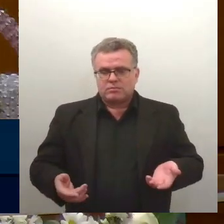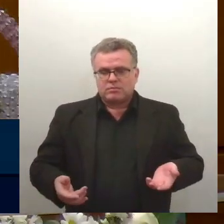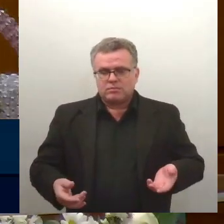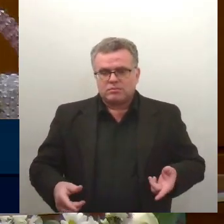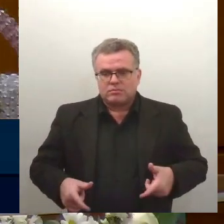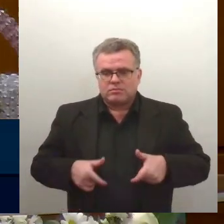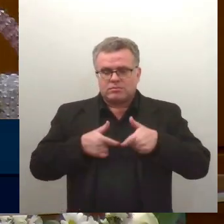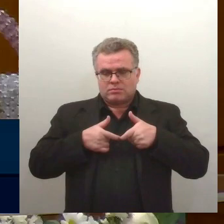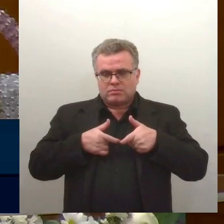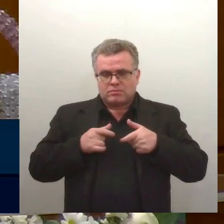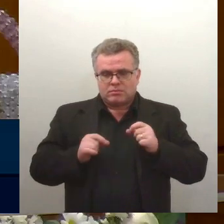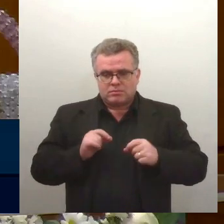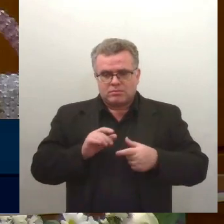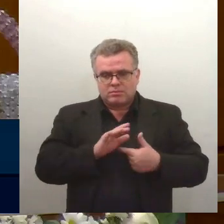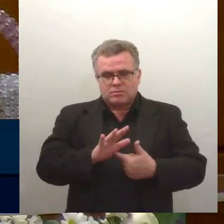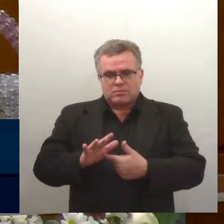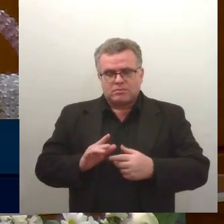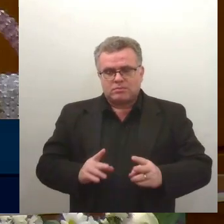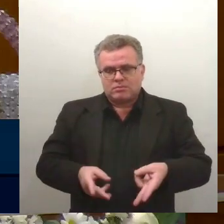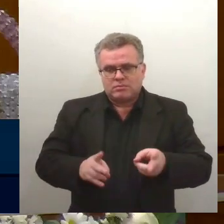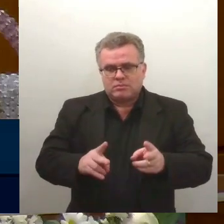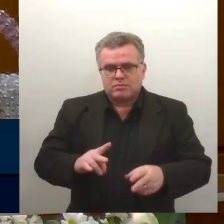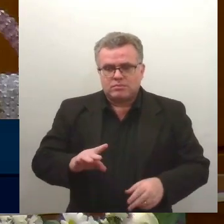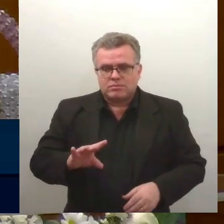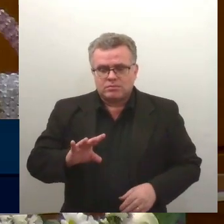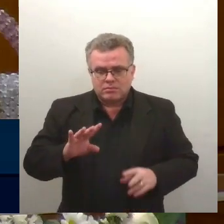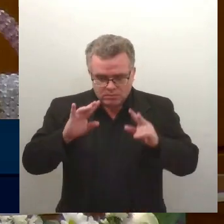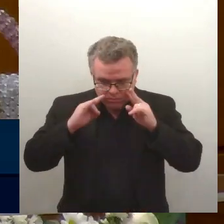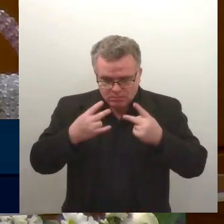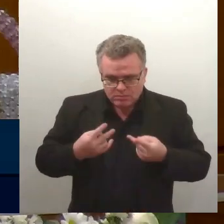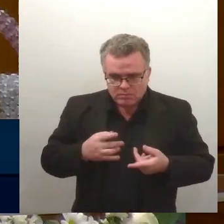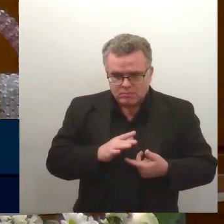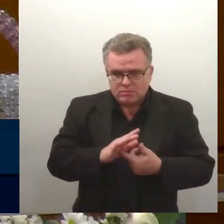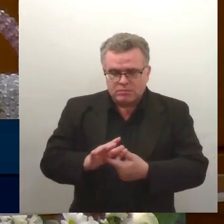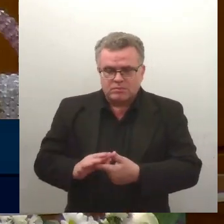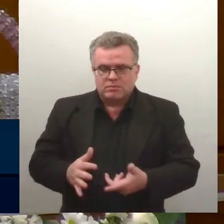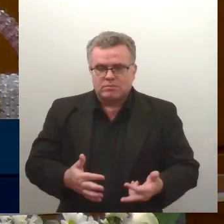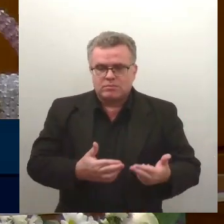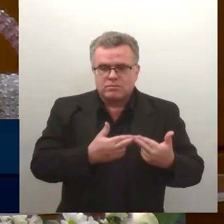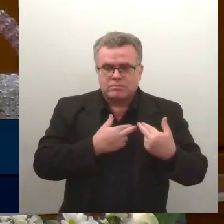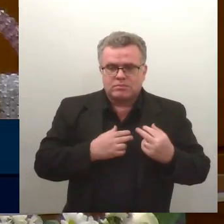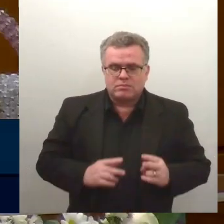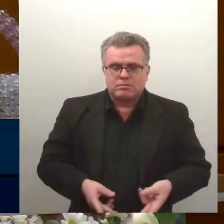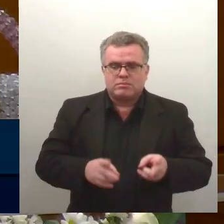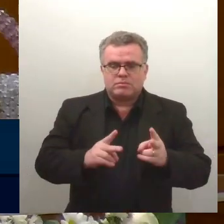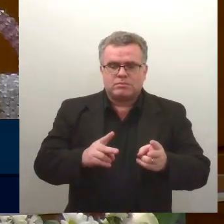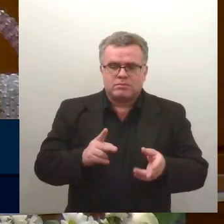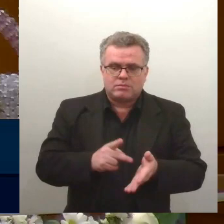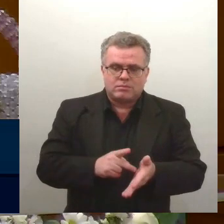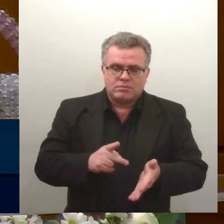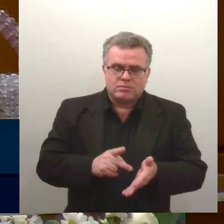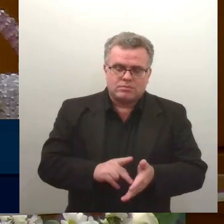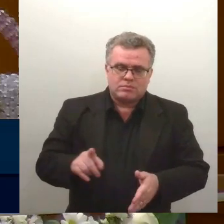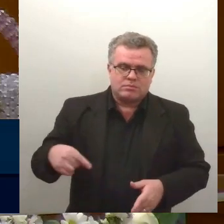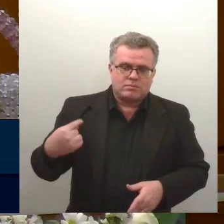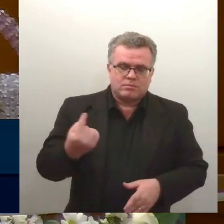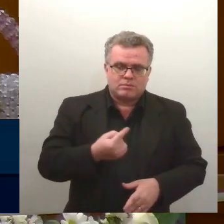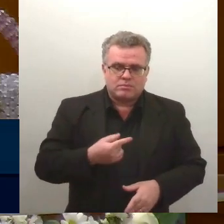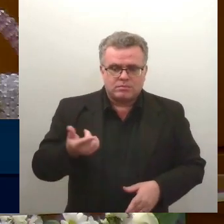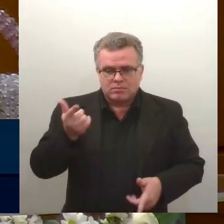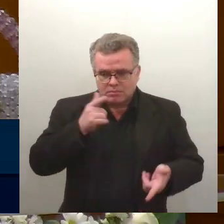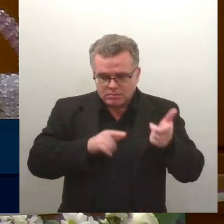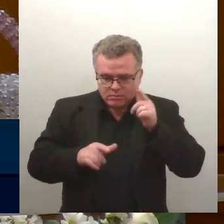reconhecimento, aponta para a responsabilidade que temos na contribuição e o fortalecimento